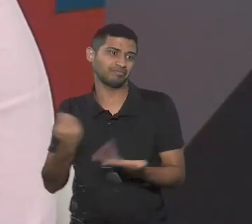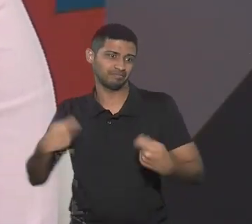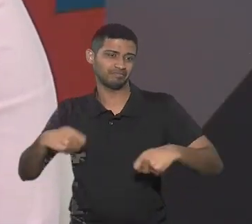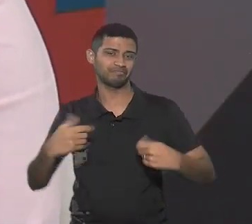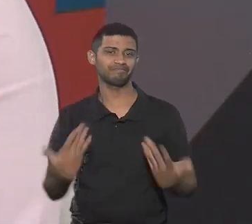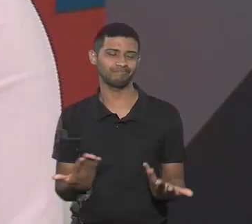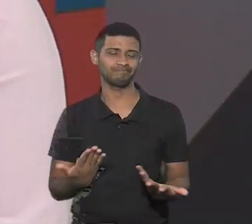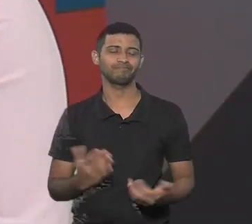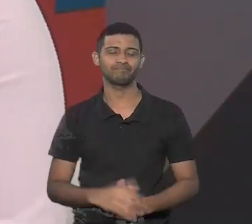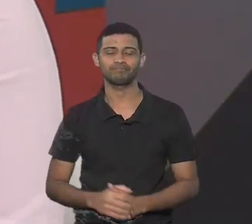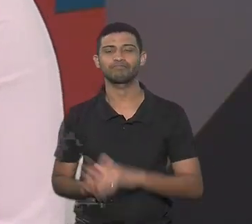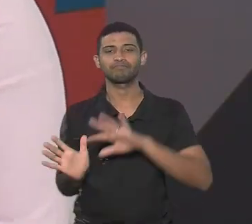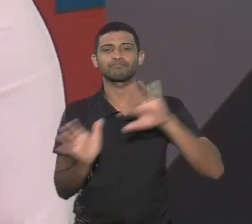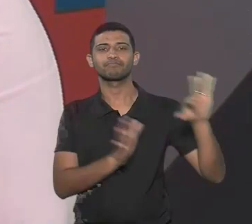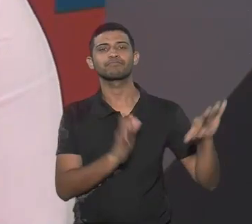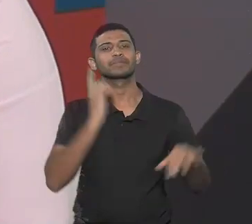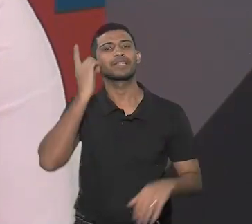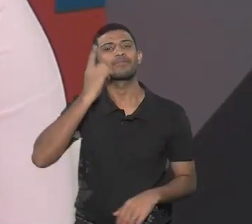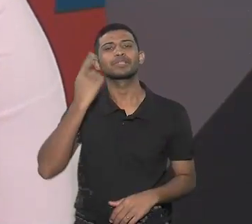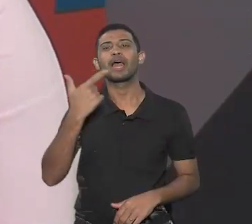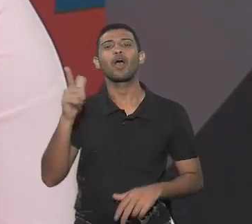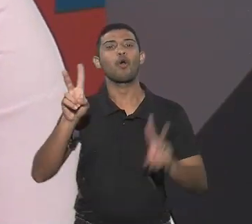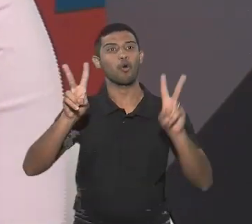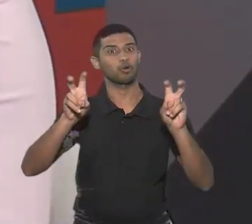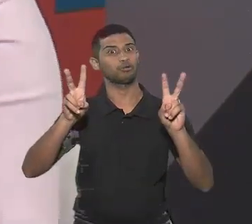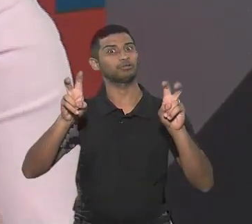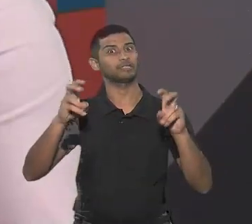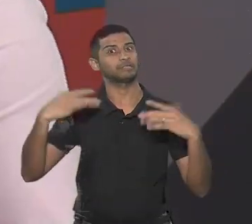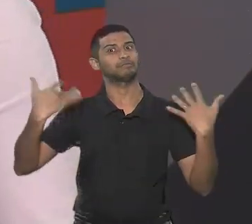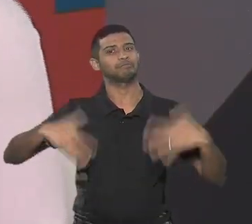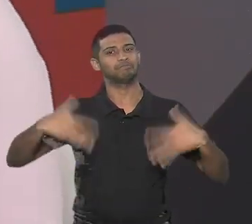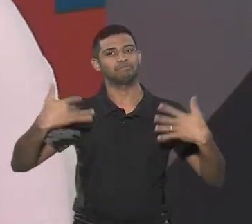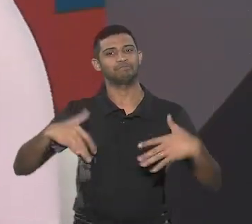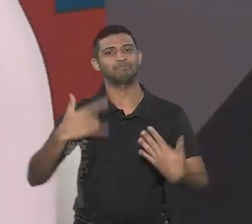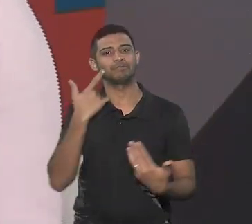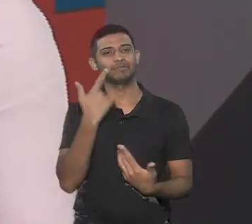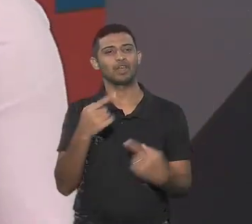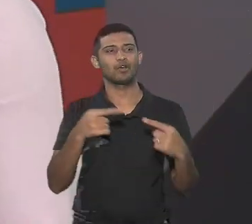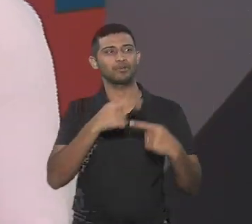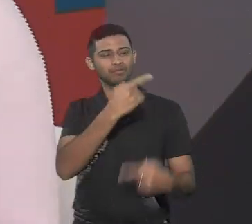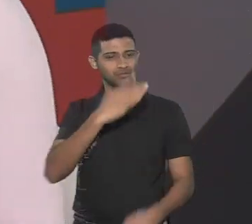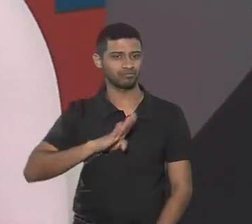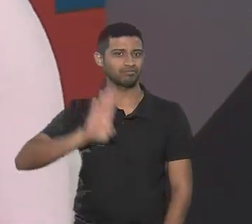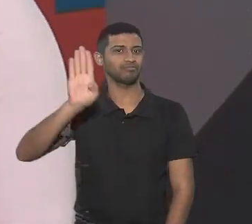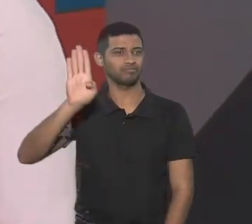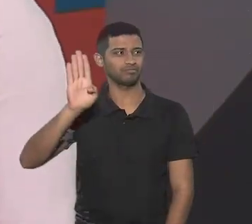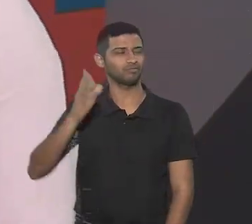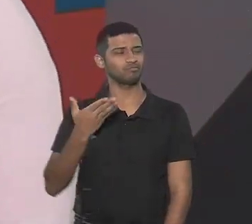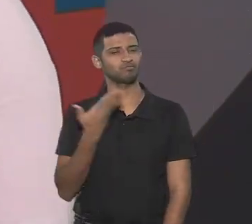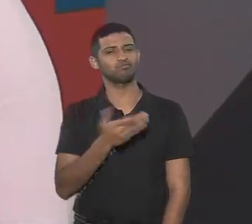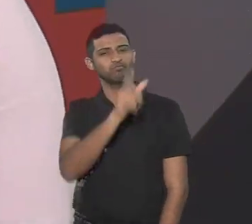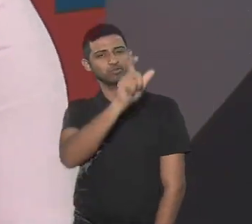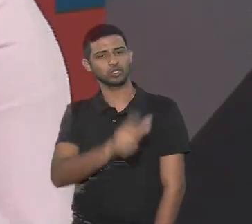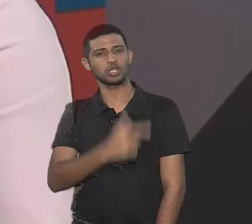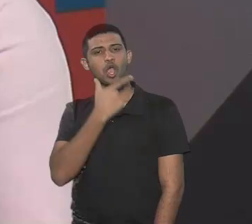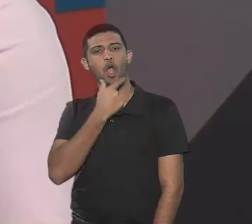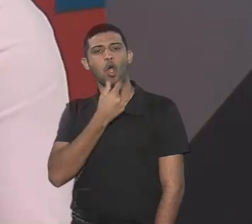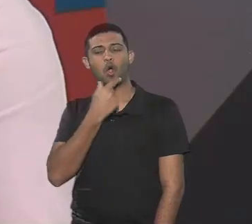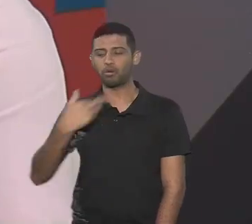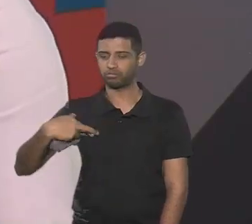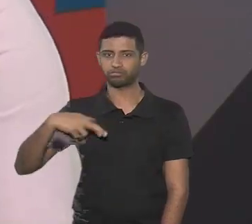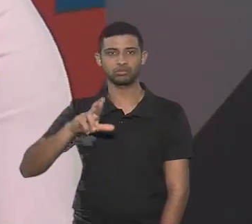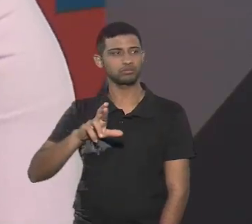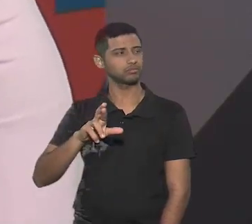têm. Deputado, agora vamos entrar em mais um tema polêmico do seu mandato. O senhor